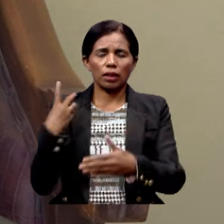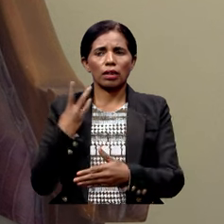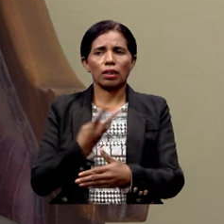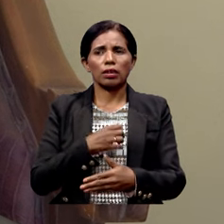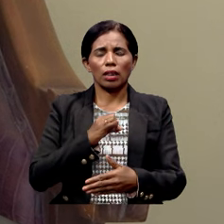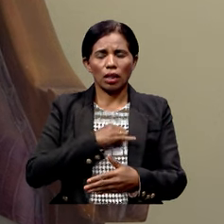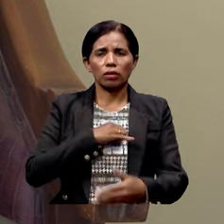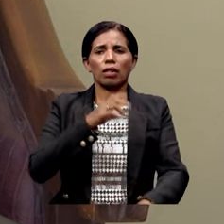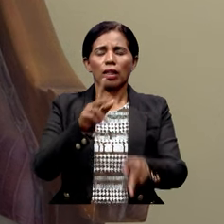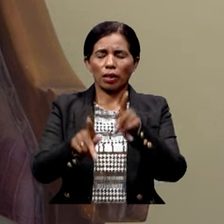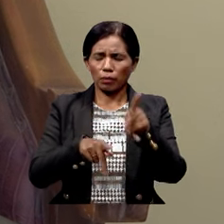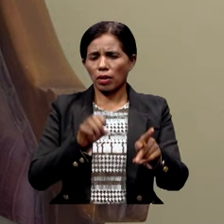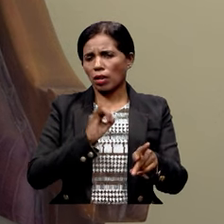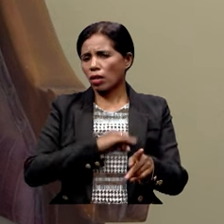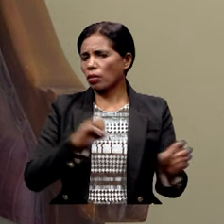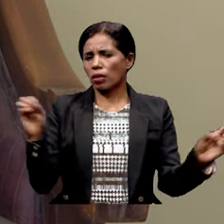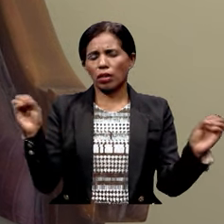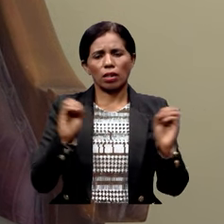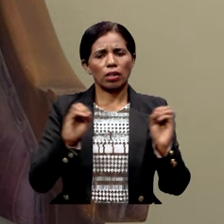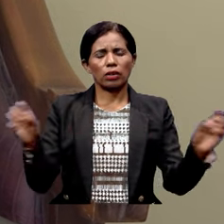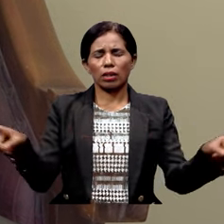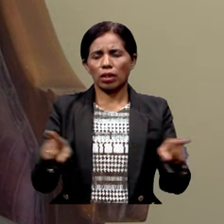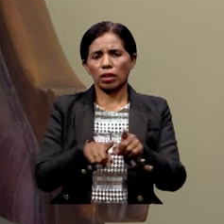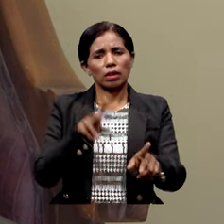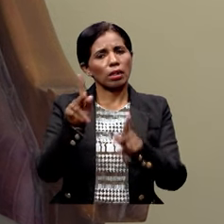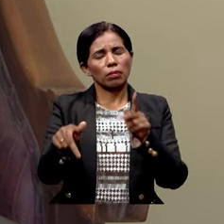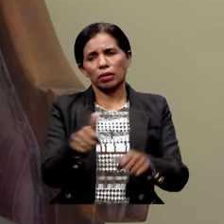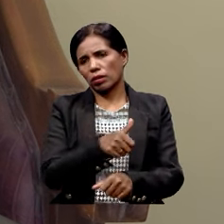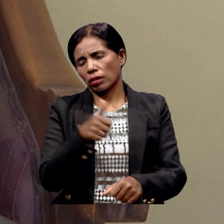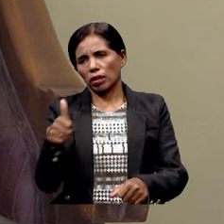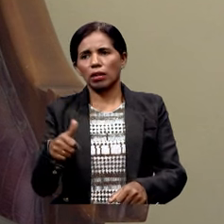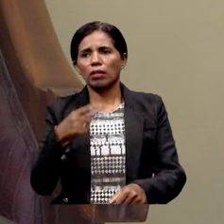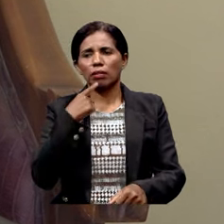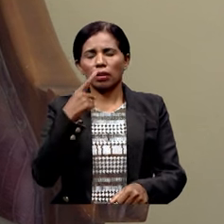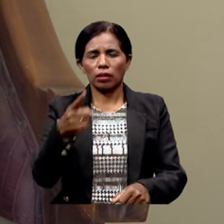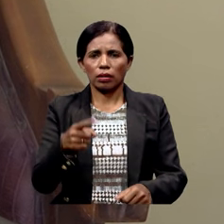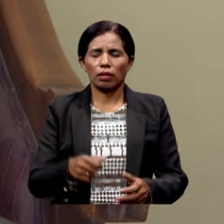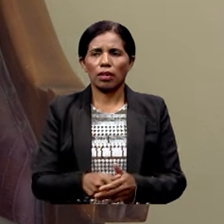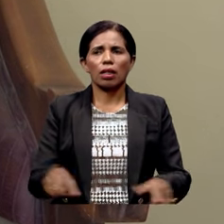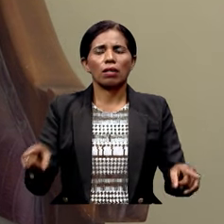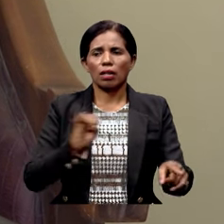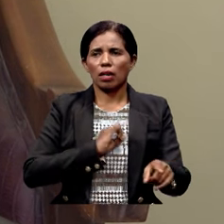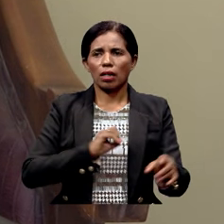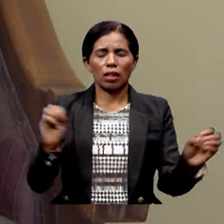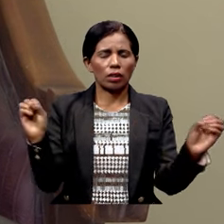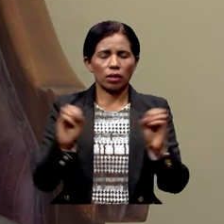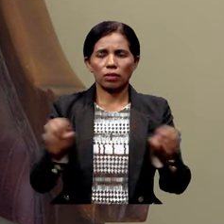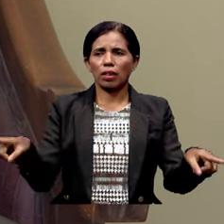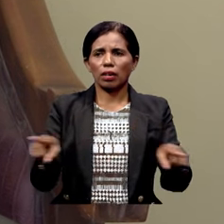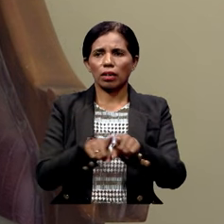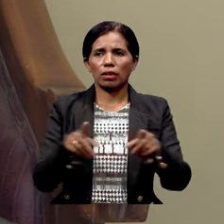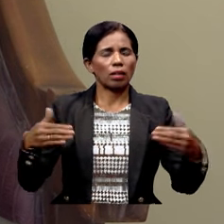ema haulo sanesan criatura sir seluk atu dia en linguagem de sene haulo sanesan animal